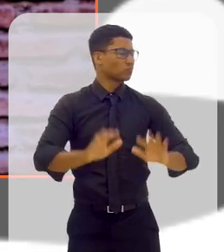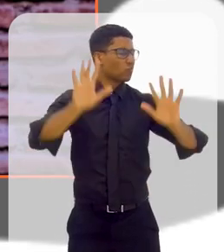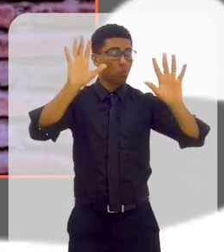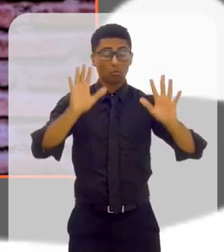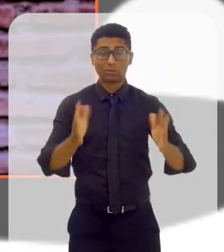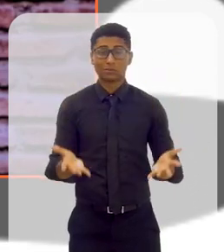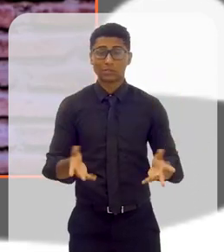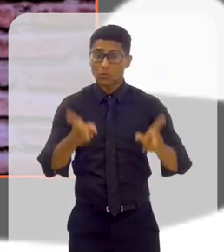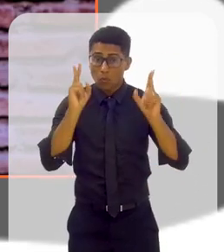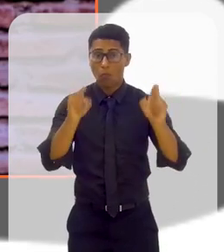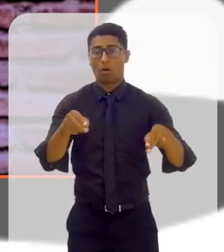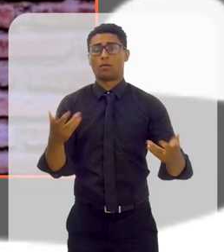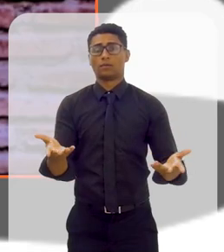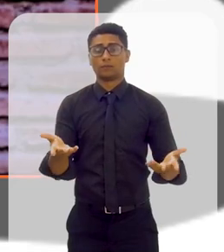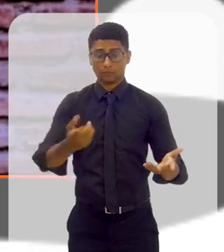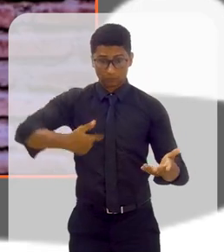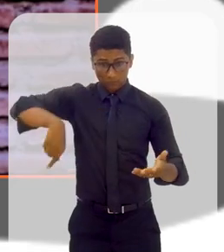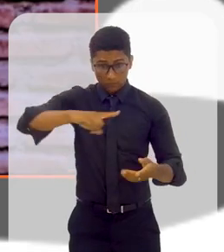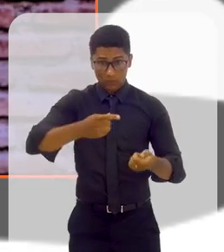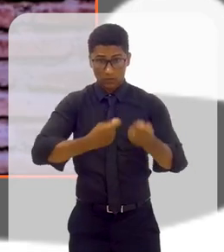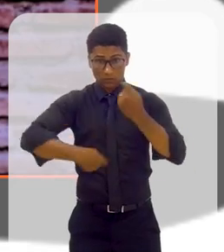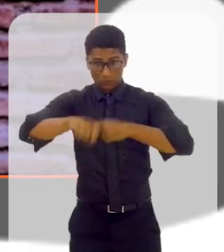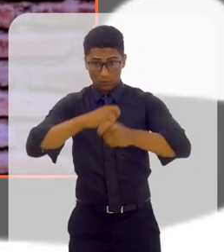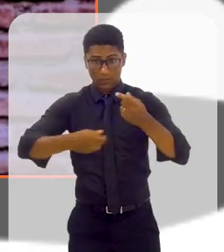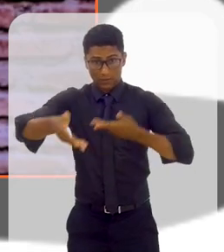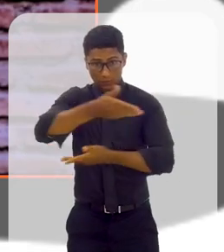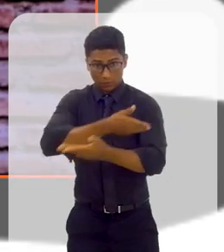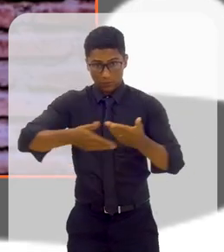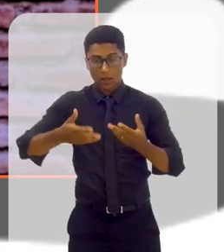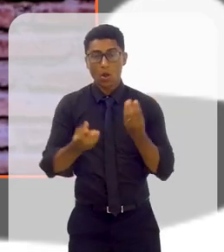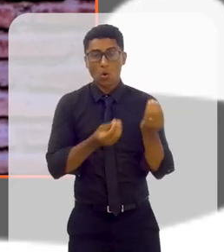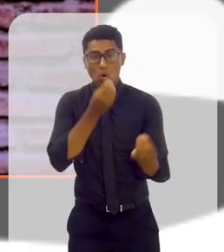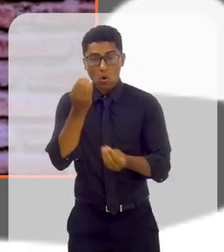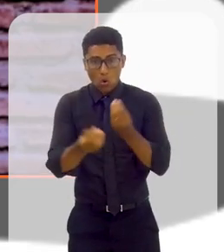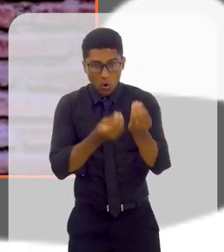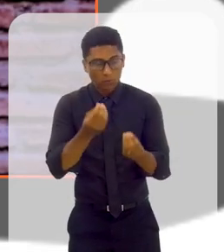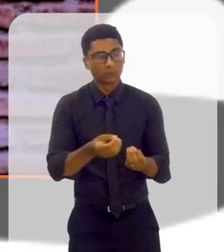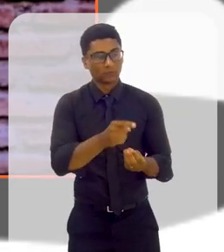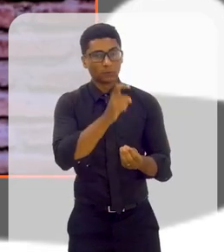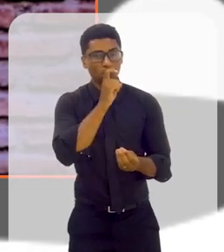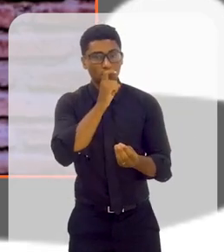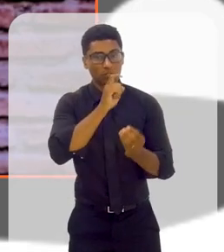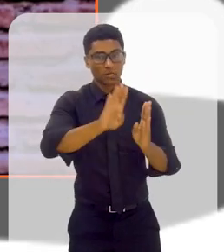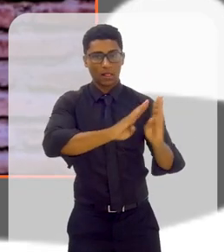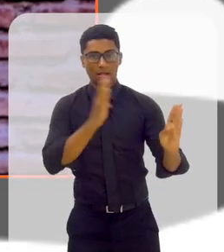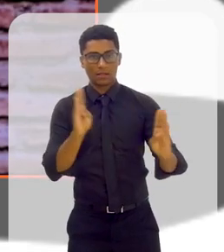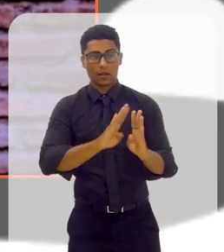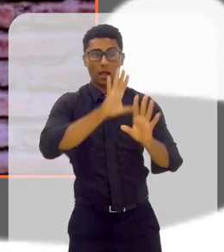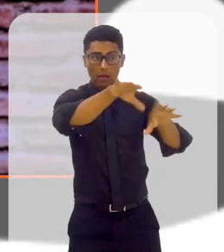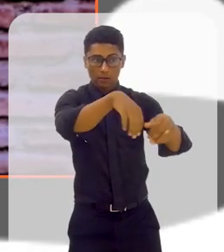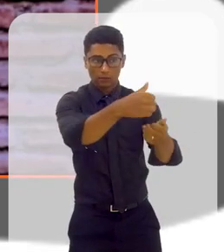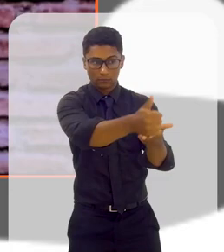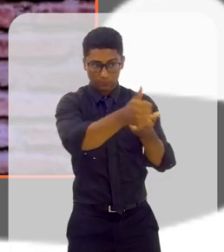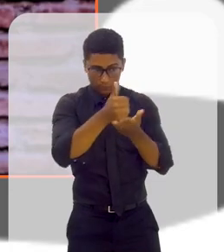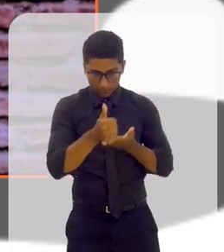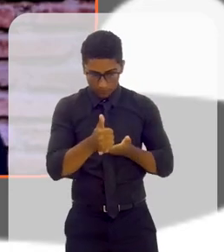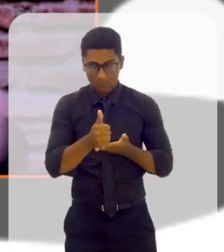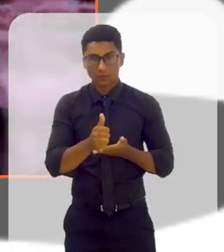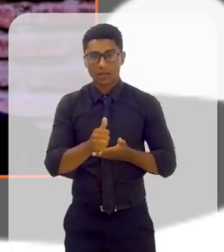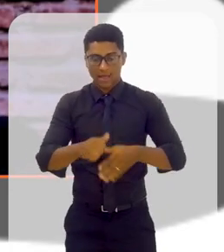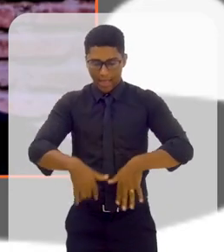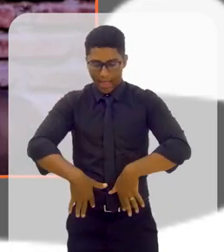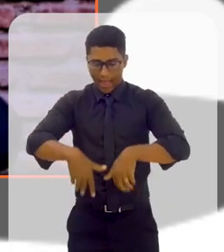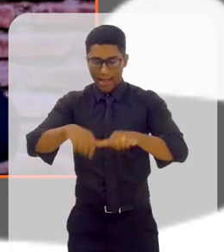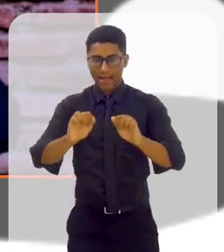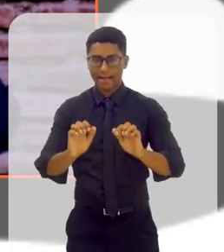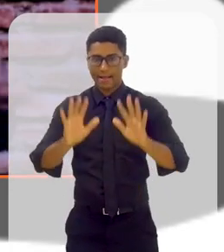processo, no loop da economia circular, nós trazemos a geladeira para dentro da nossa fábrica, tiramos esse gás, o restante vai